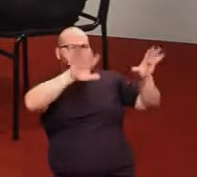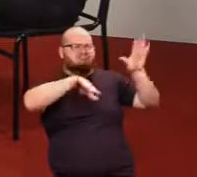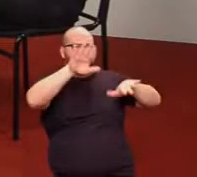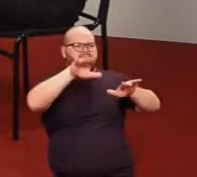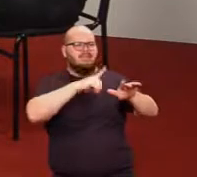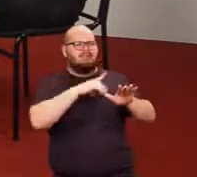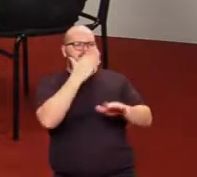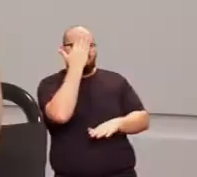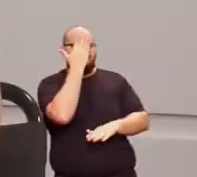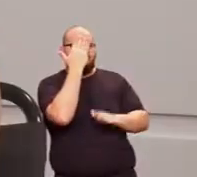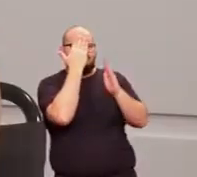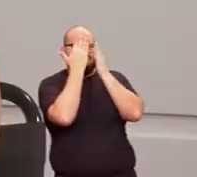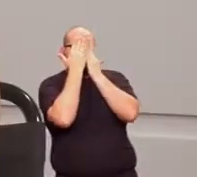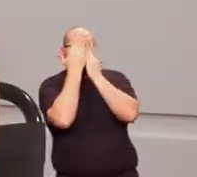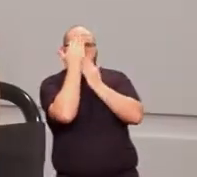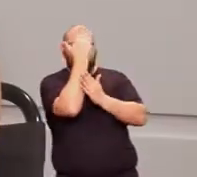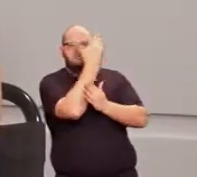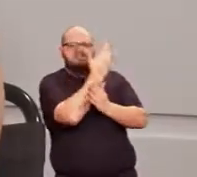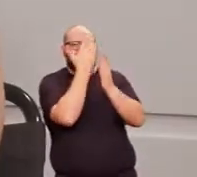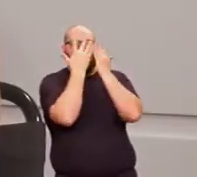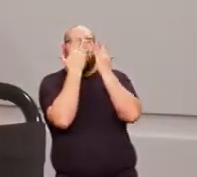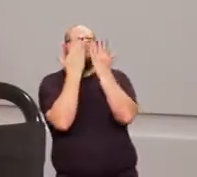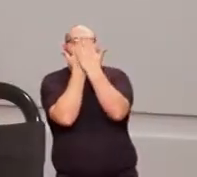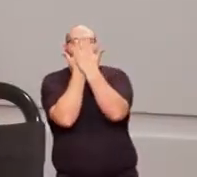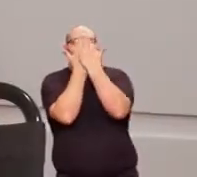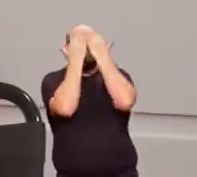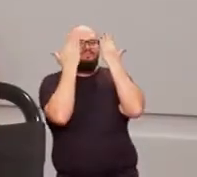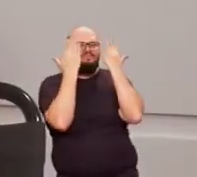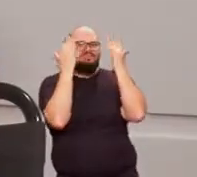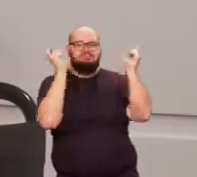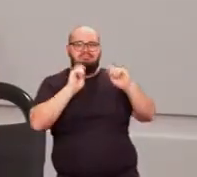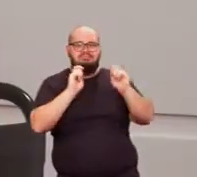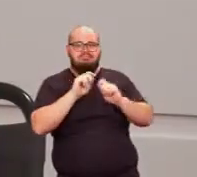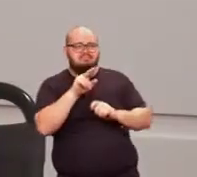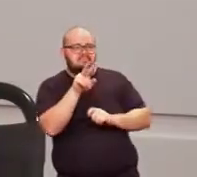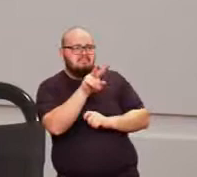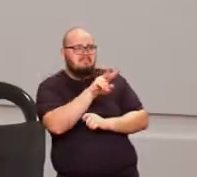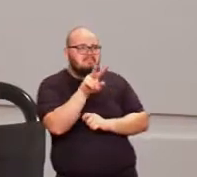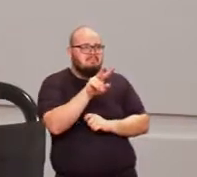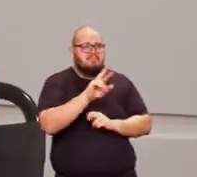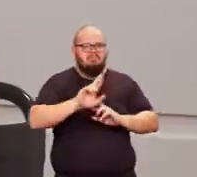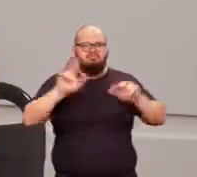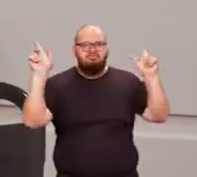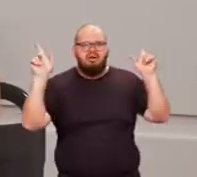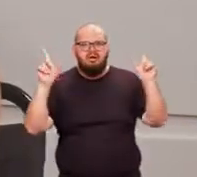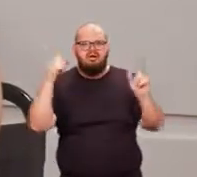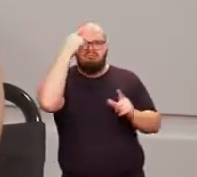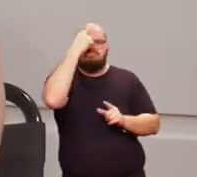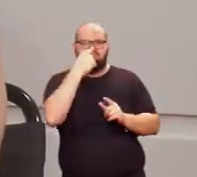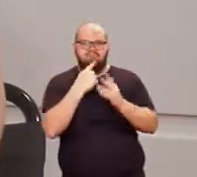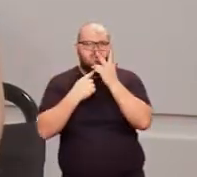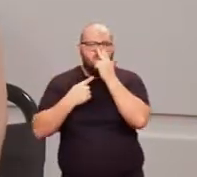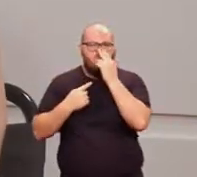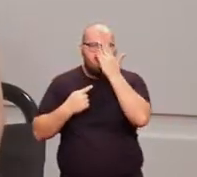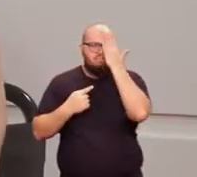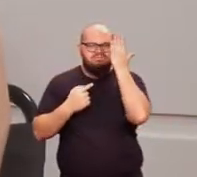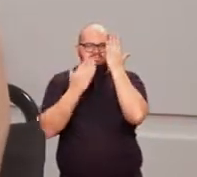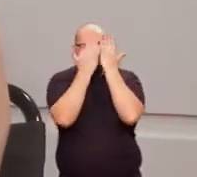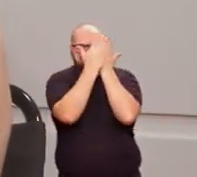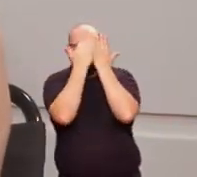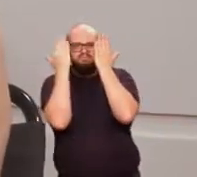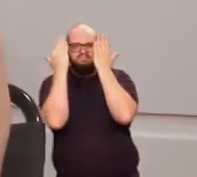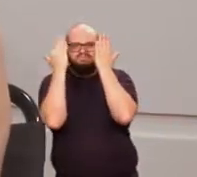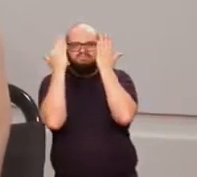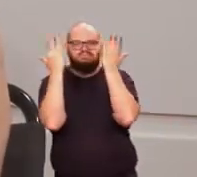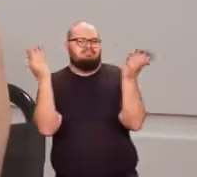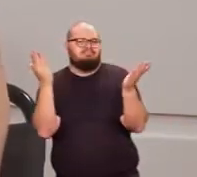nossa foto através da imagem e que ele duplica o lado direito, só o lado esquerdo, e a gente consegue observar o quanto diferente